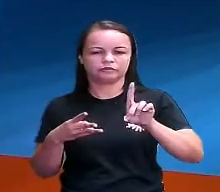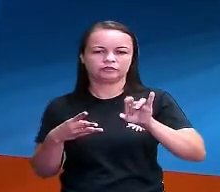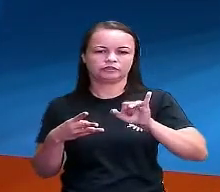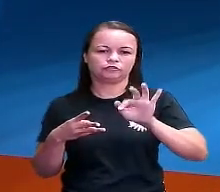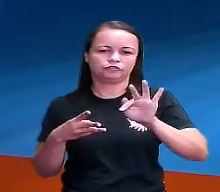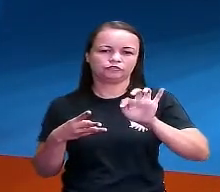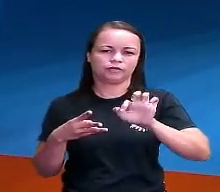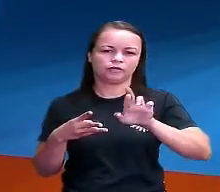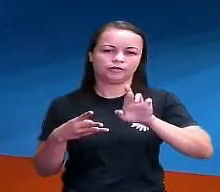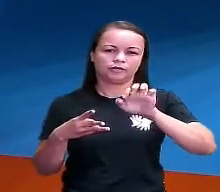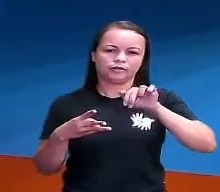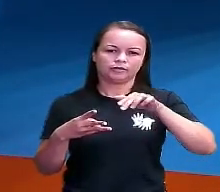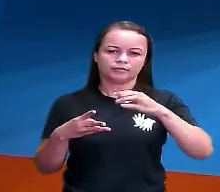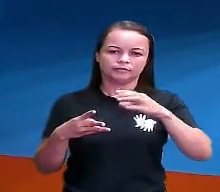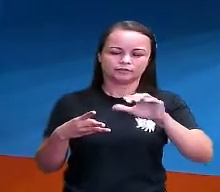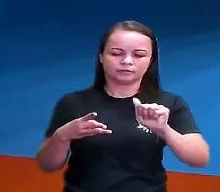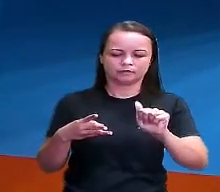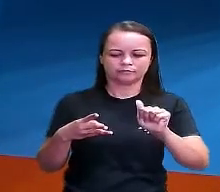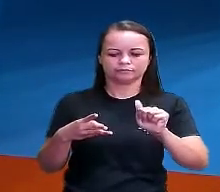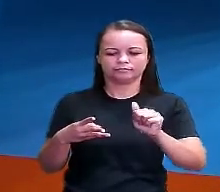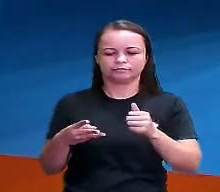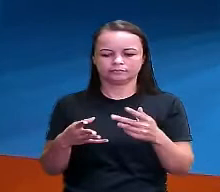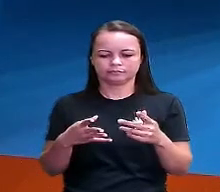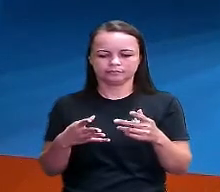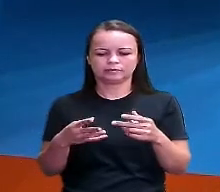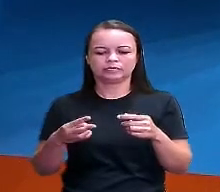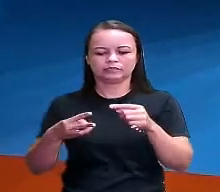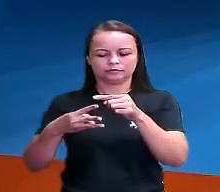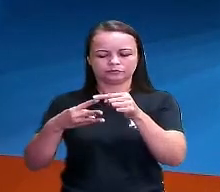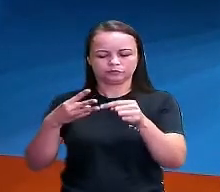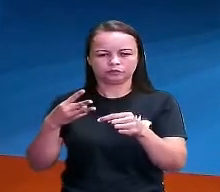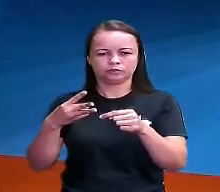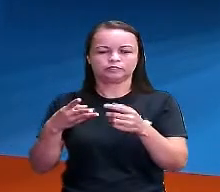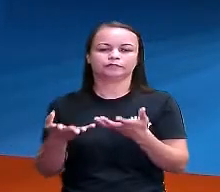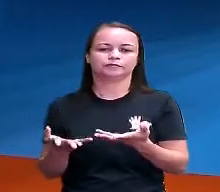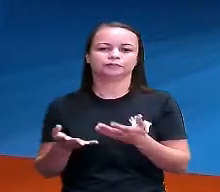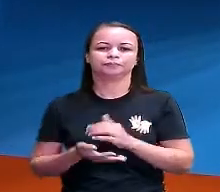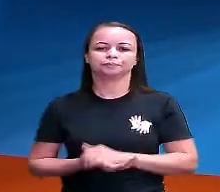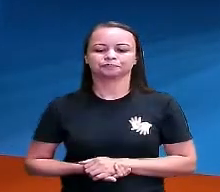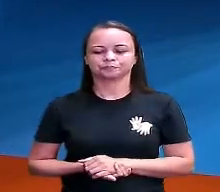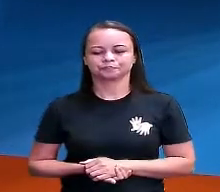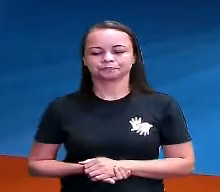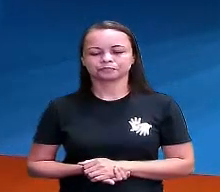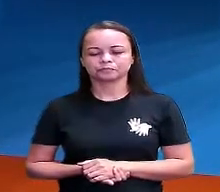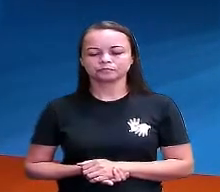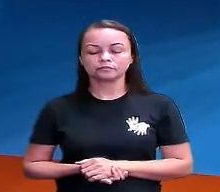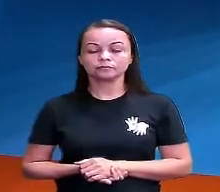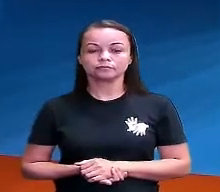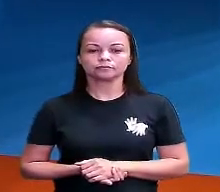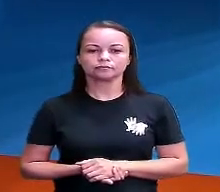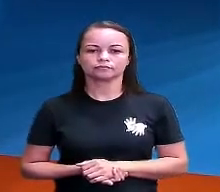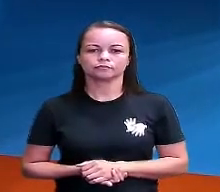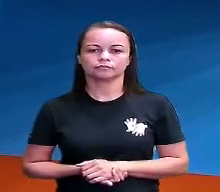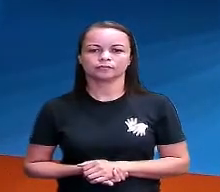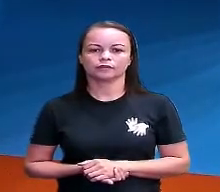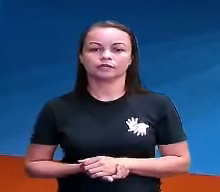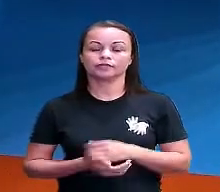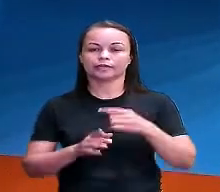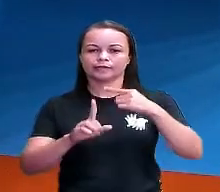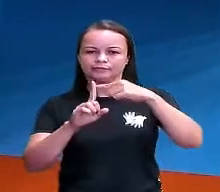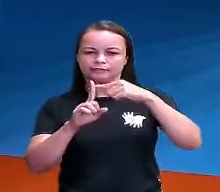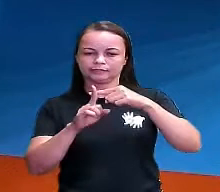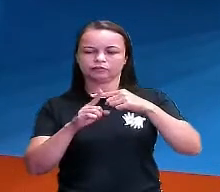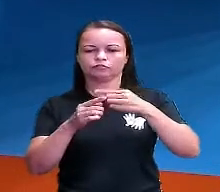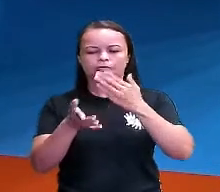certo? Minuendo, subtraindo, resto ou diferença. Na adição eu vou ter